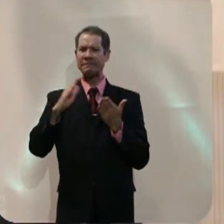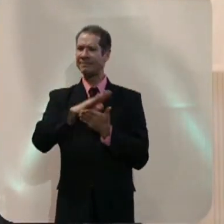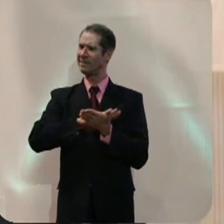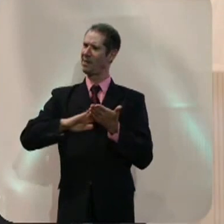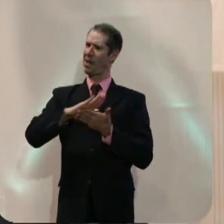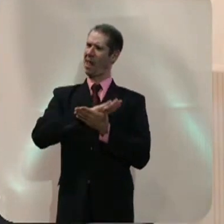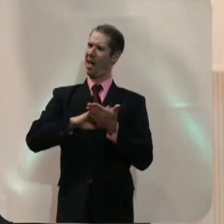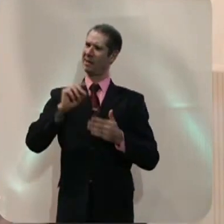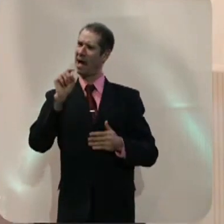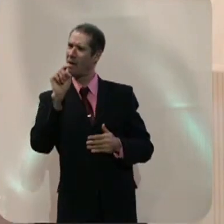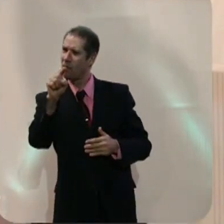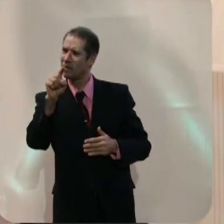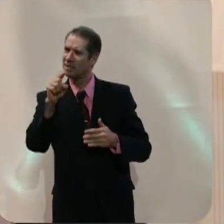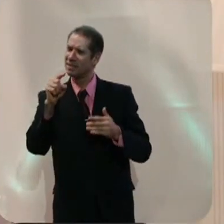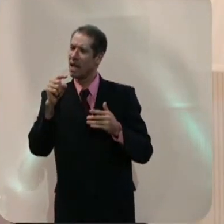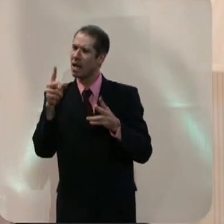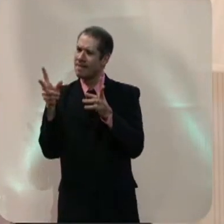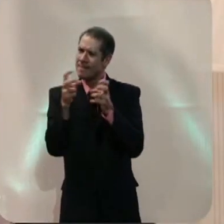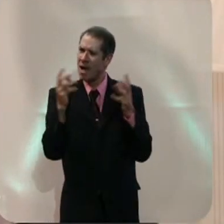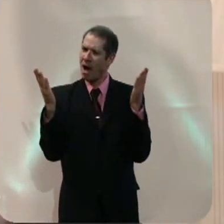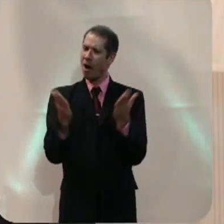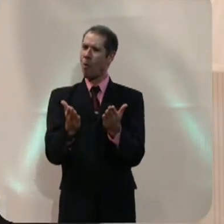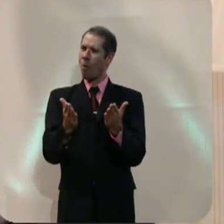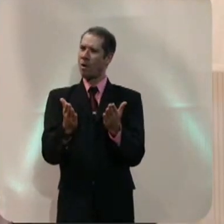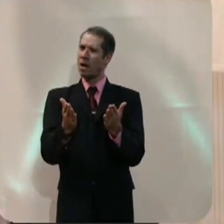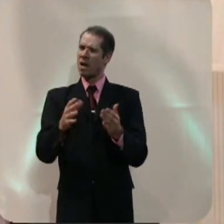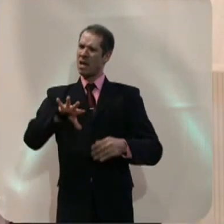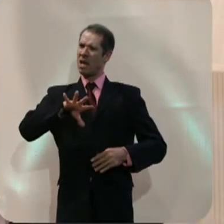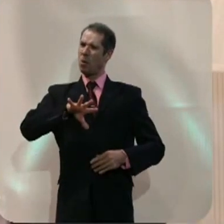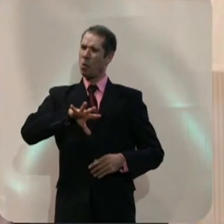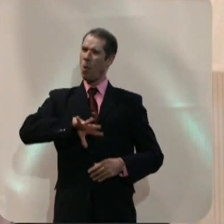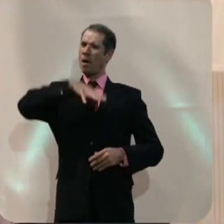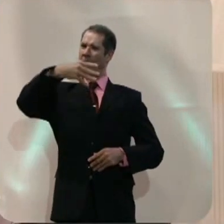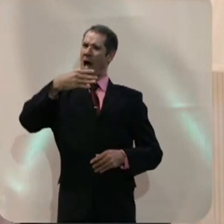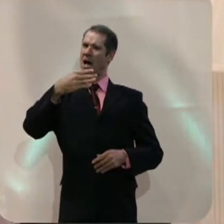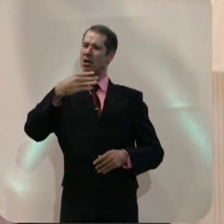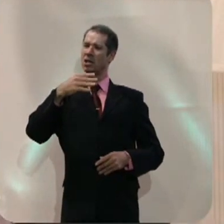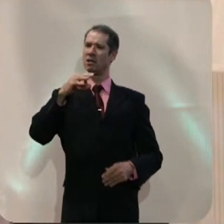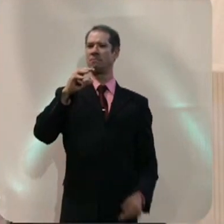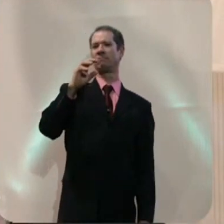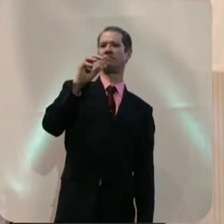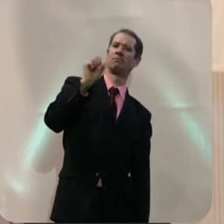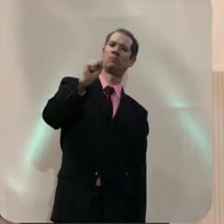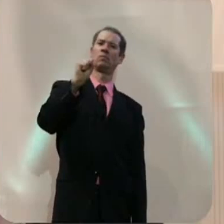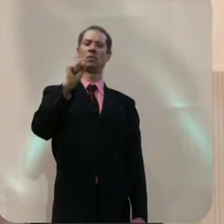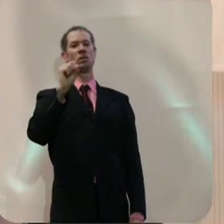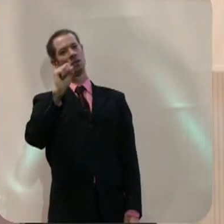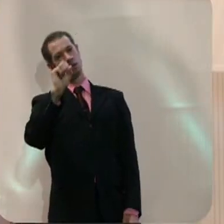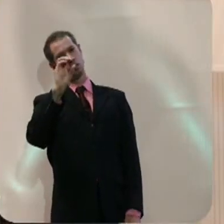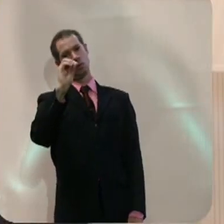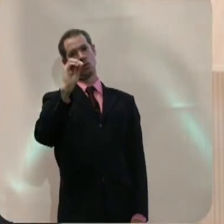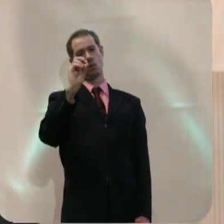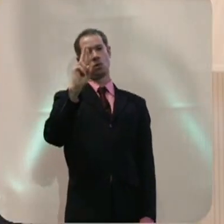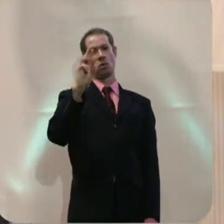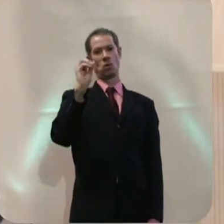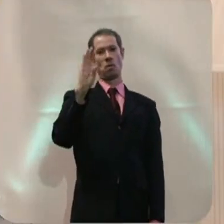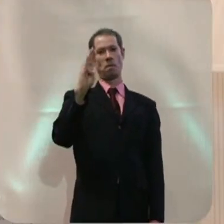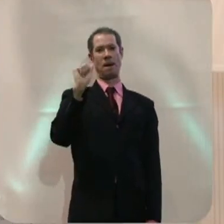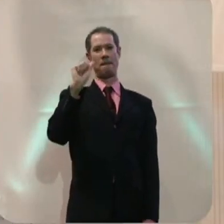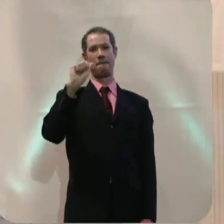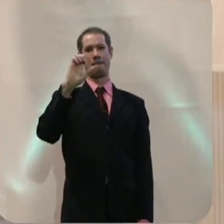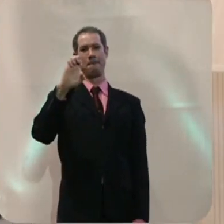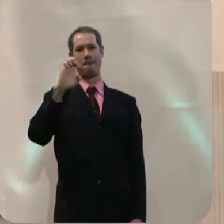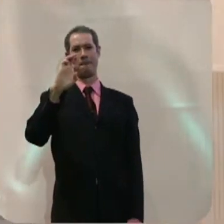nada o que vocês veem agora? Coragem, Zorobabel, declara o Senhor. Coragem, sumo